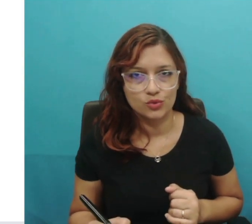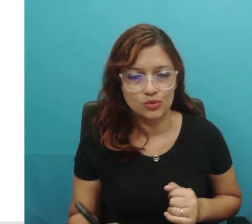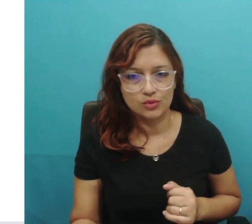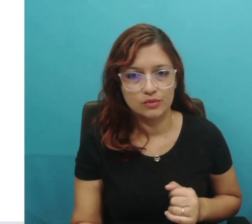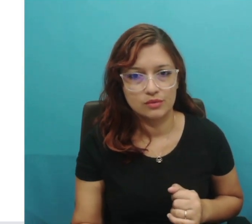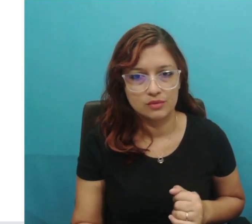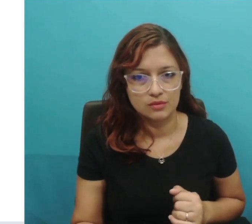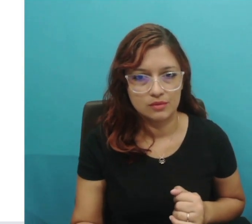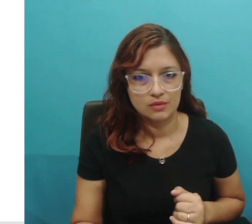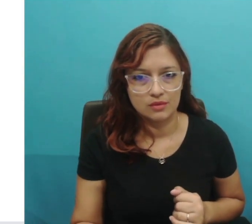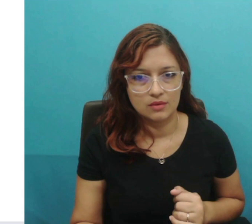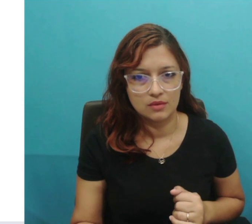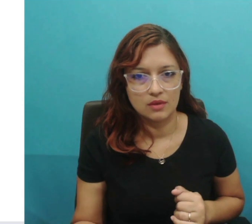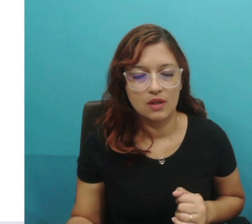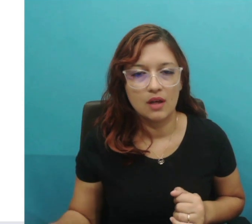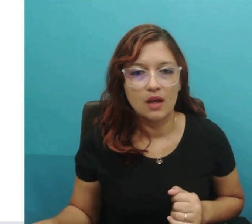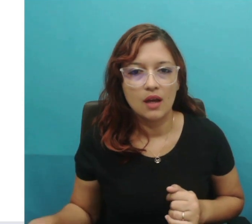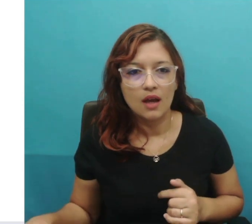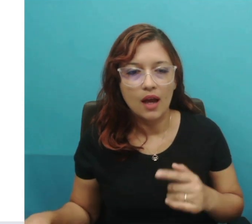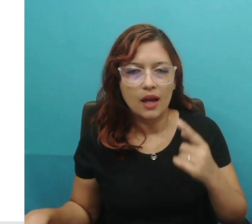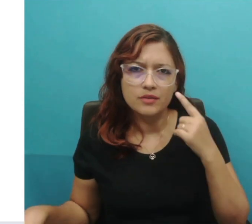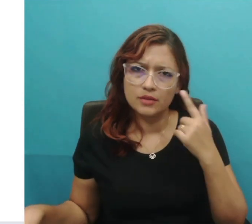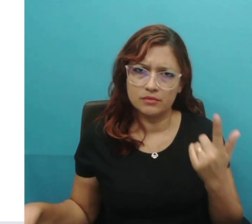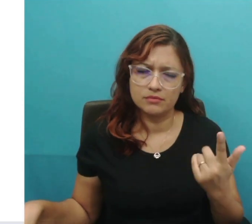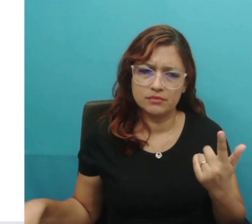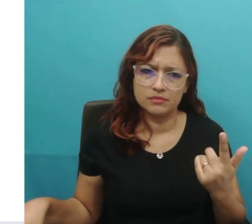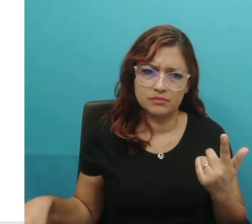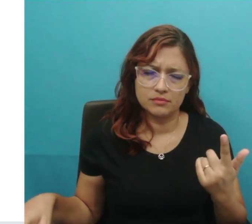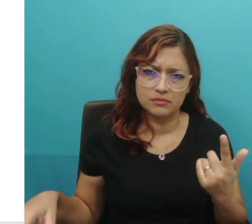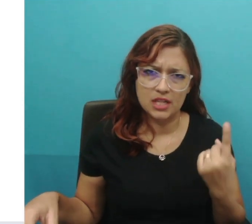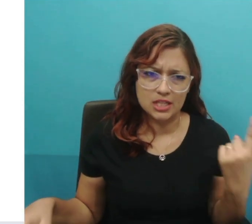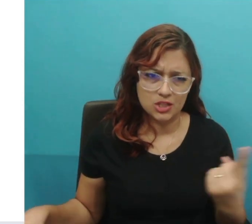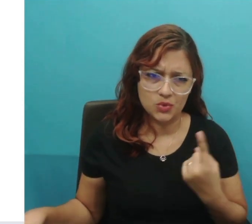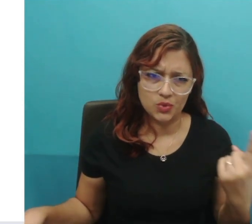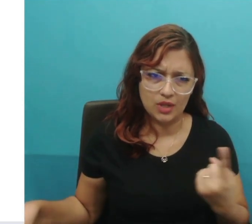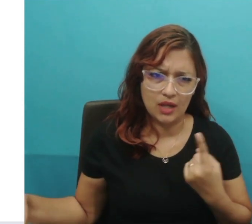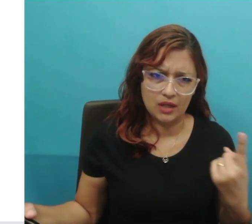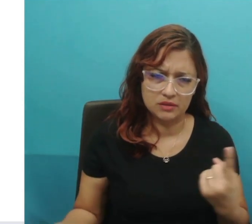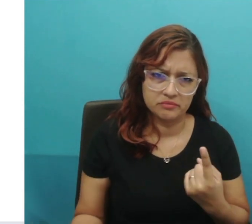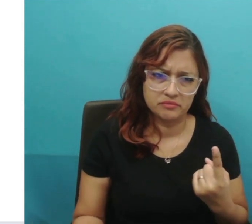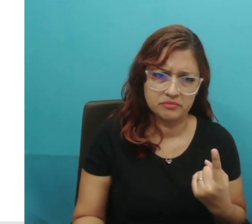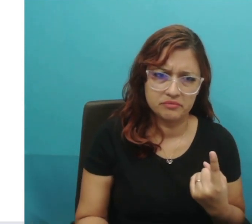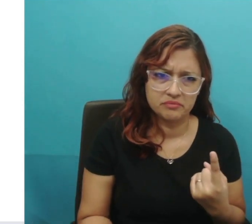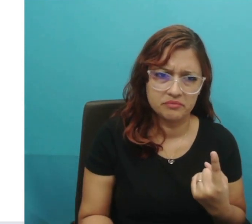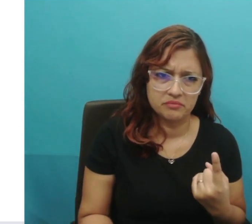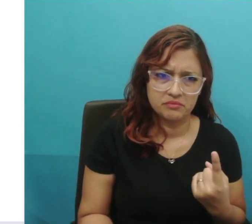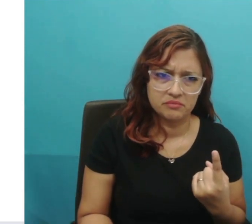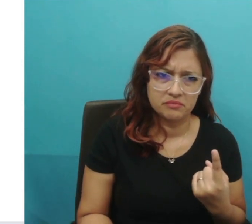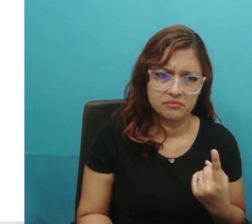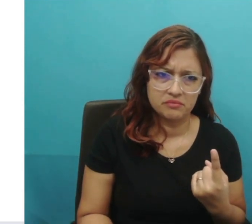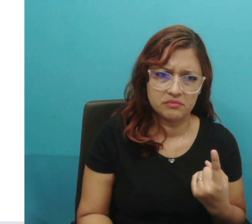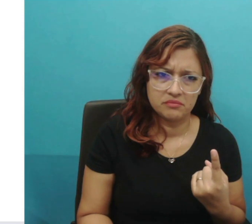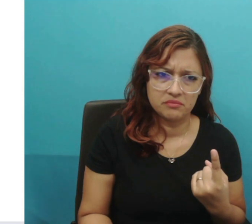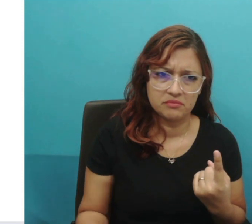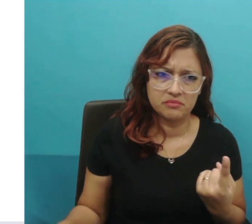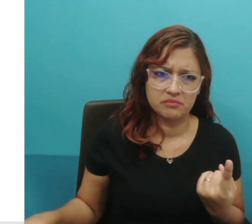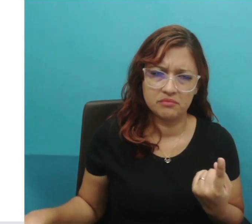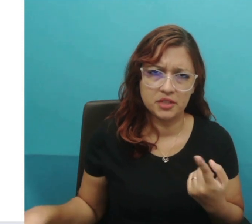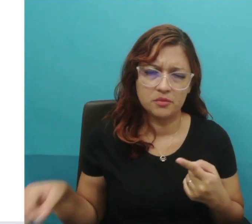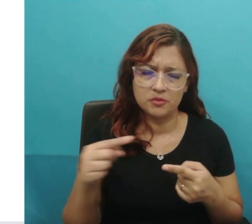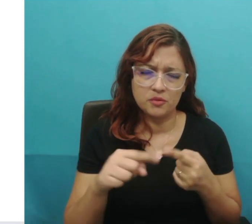Tem meus, que está no plural. Aí você diz, mas por que que meu está